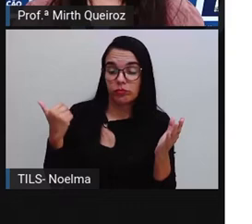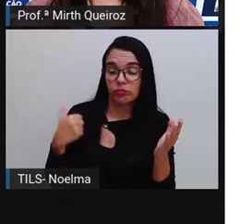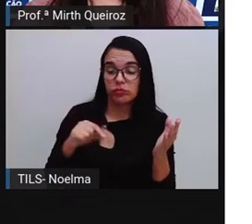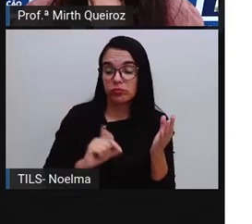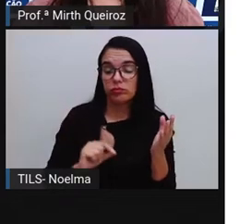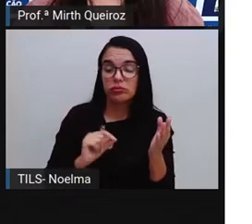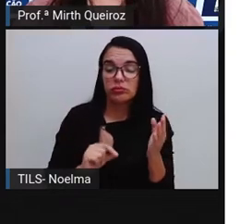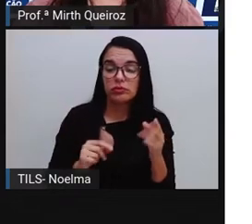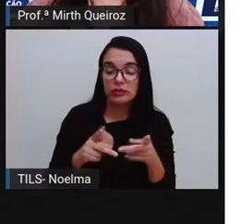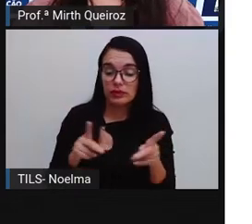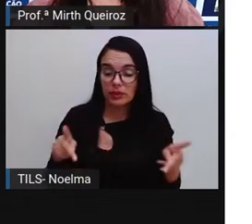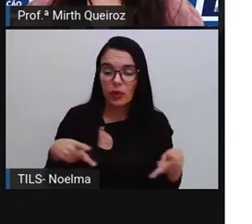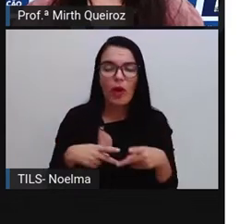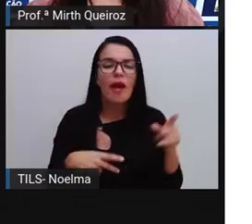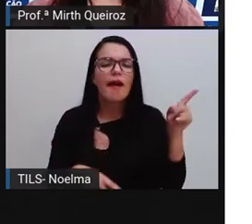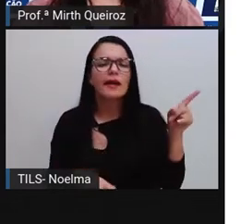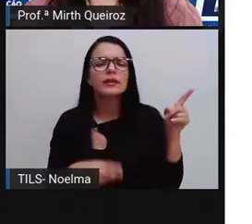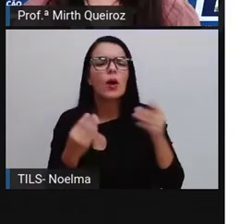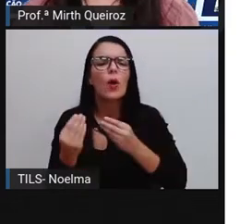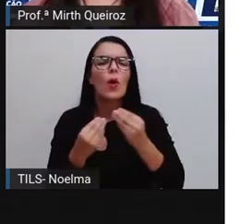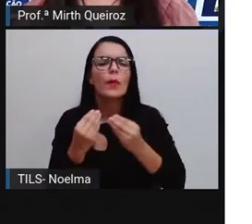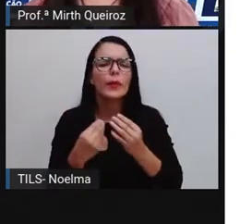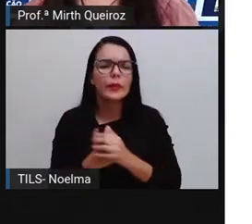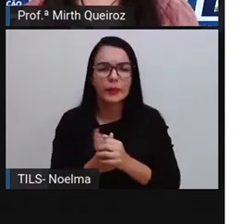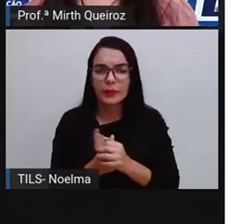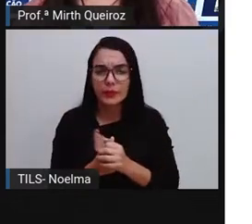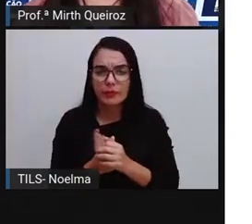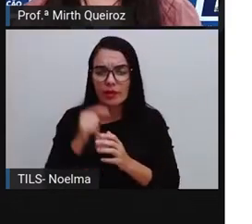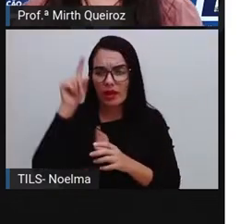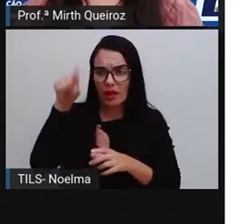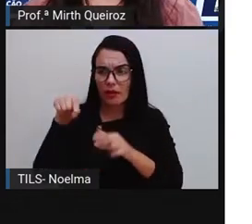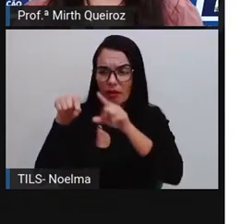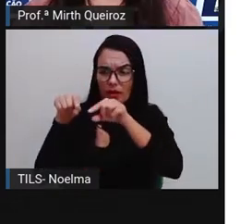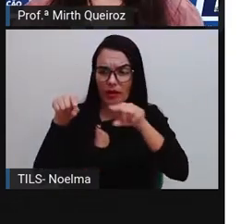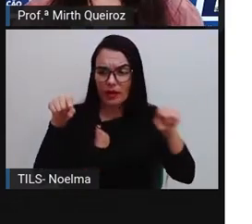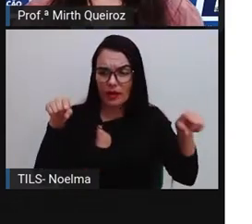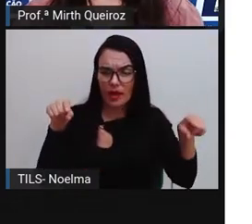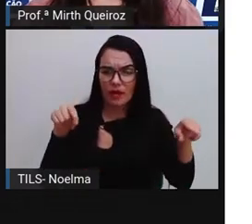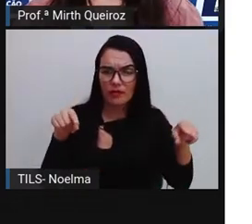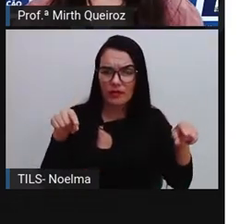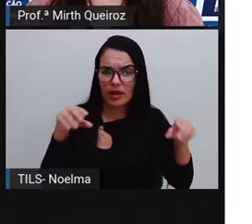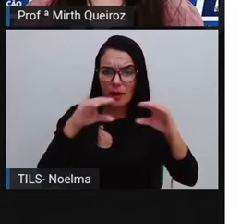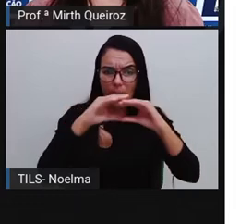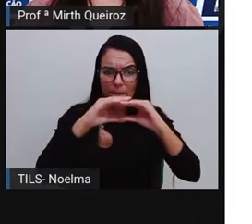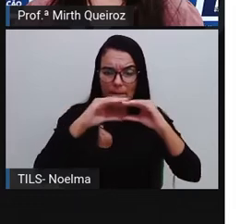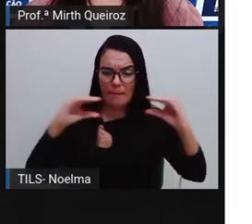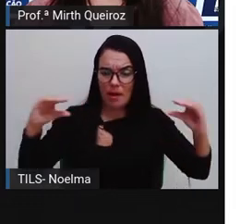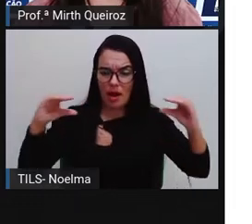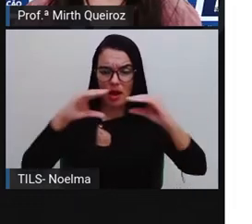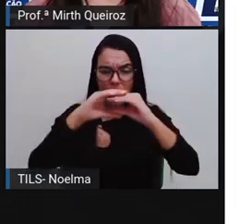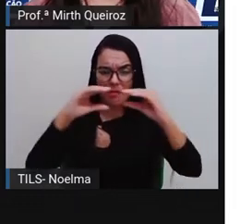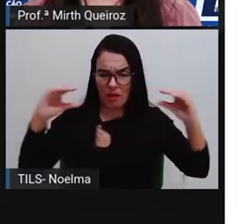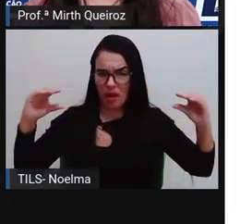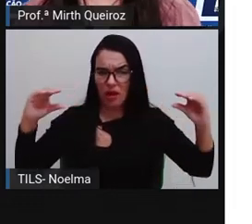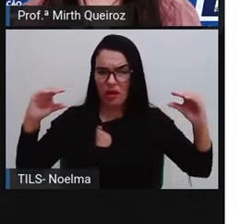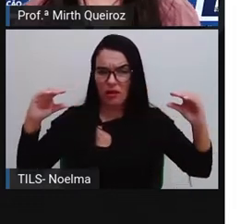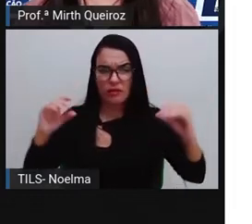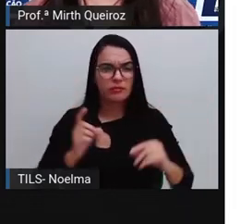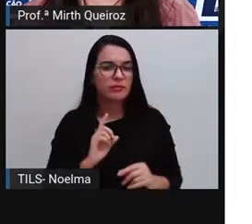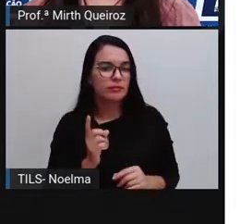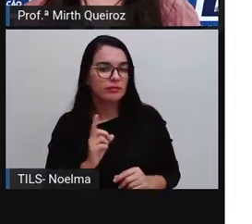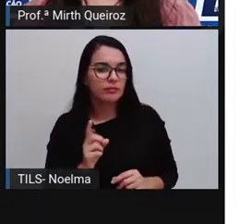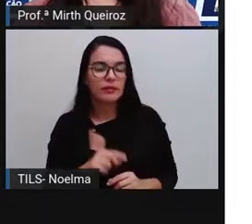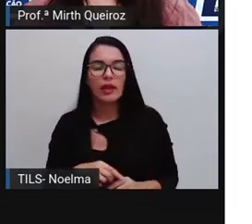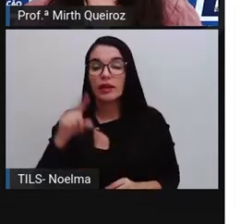aqui, como é que ele é chamado? É o gráfico de barras? Não, né? Porque nós não temos aí barras na horizontal. É